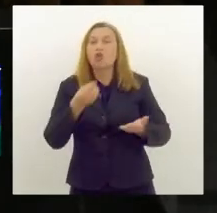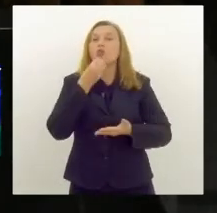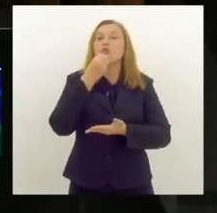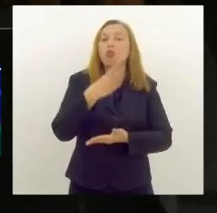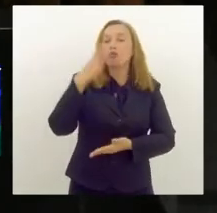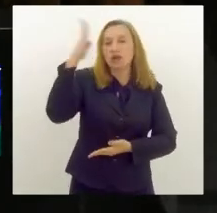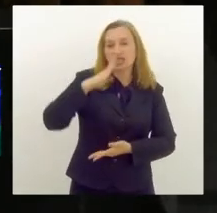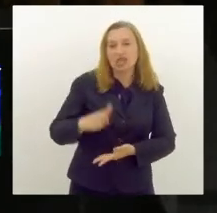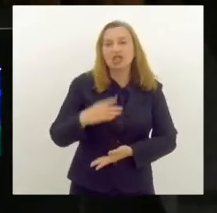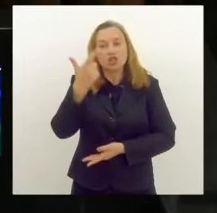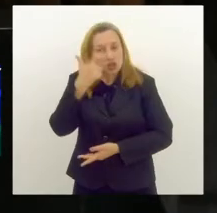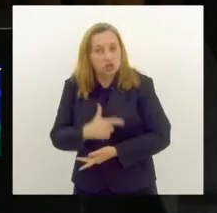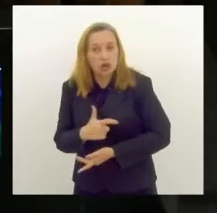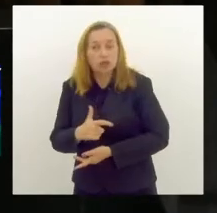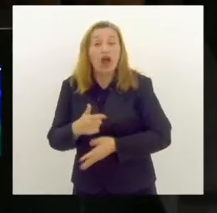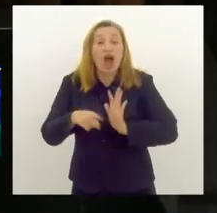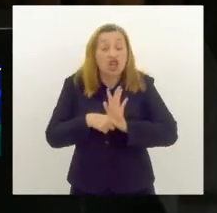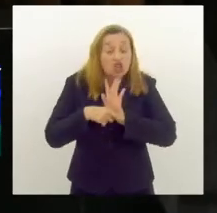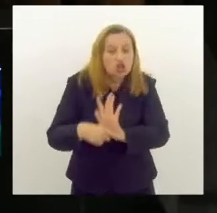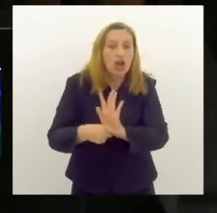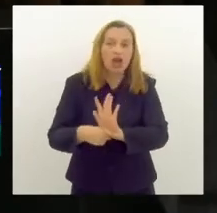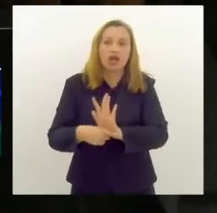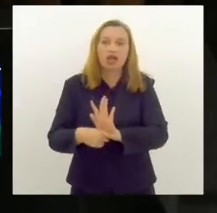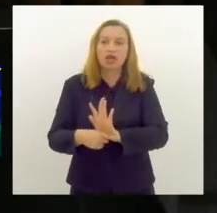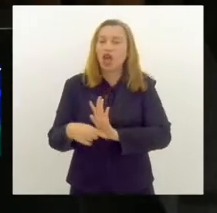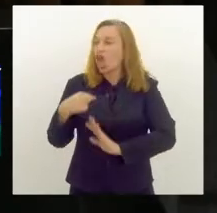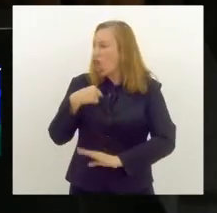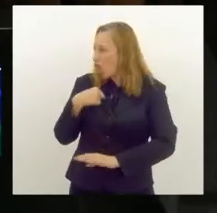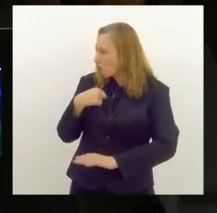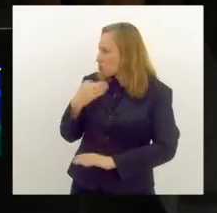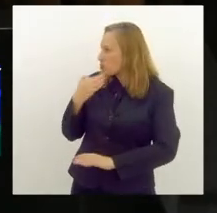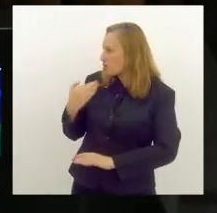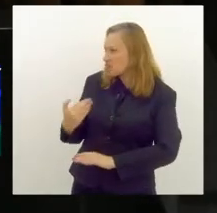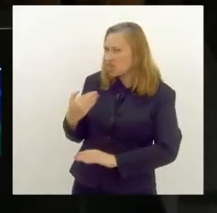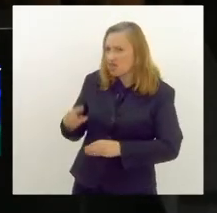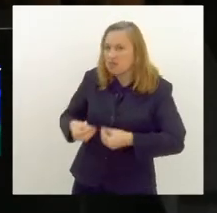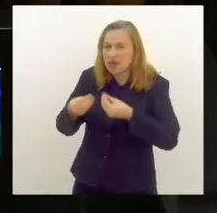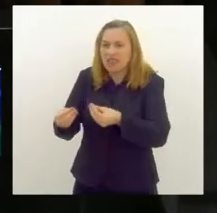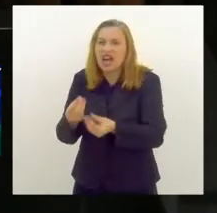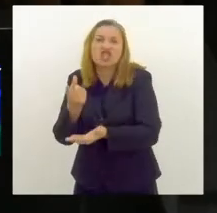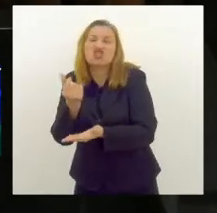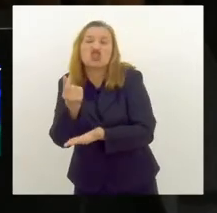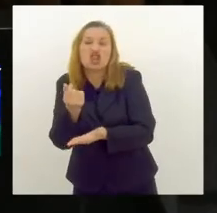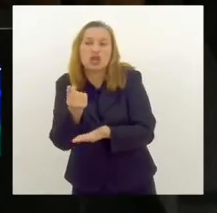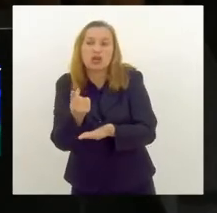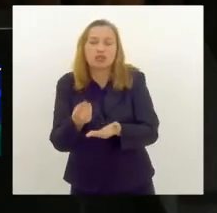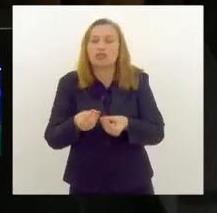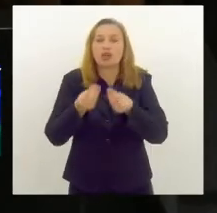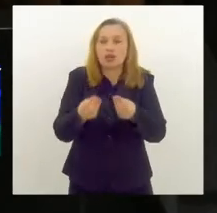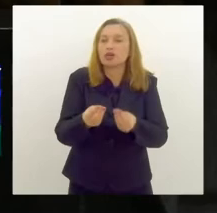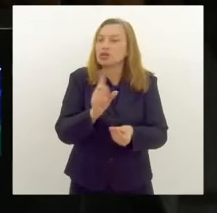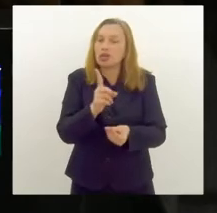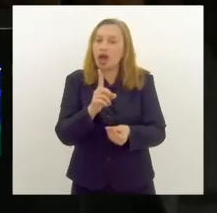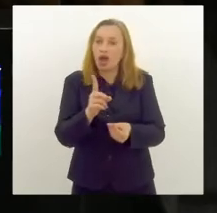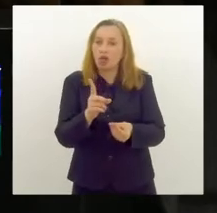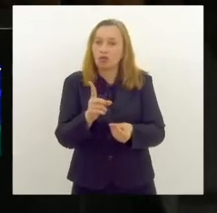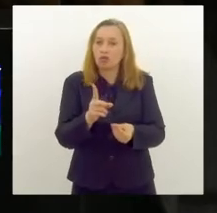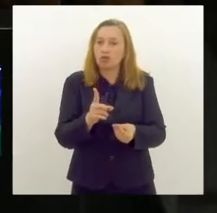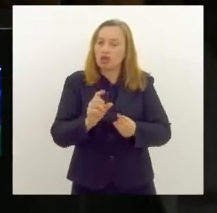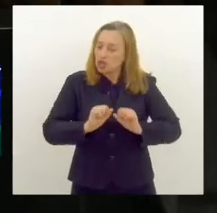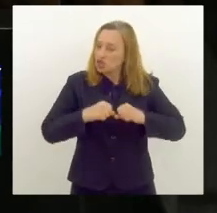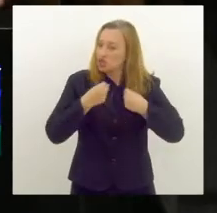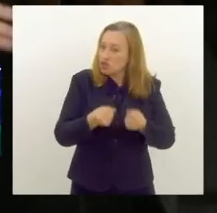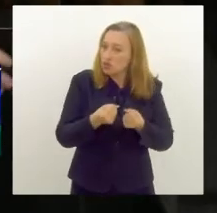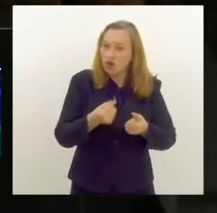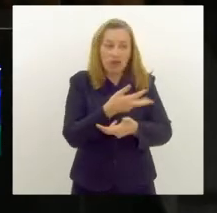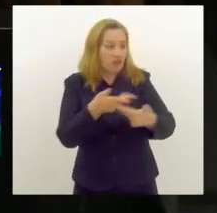brasileiros? Nós temos que ajudar. Eu não estou pedindo para ninguém dar recurso público para isso, não, porque a gente se esforça, eu colaboro e